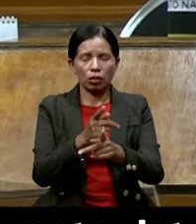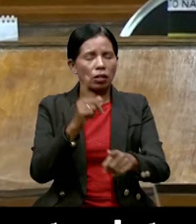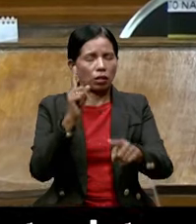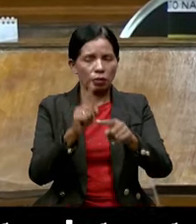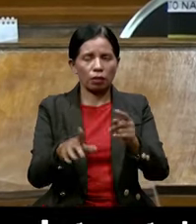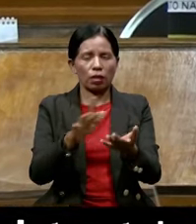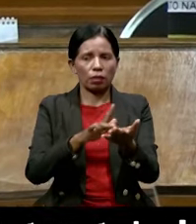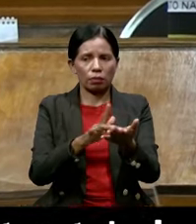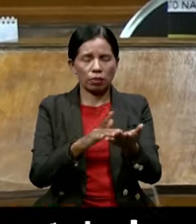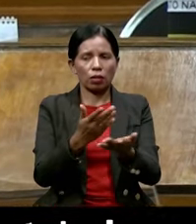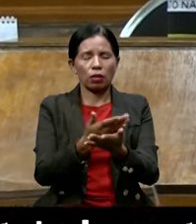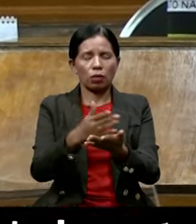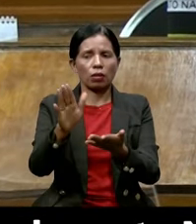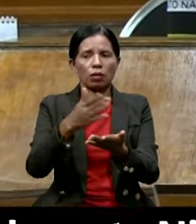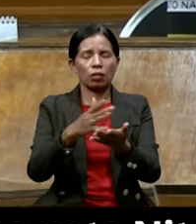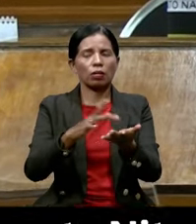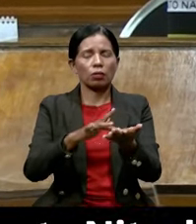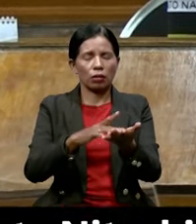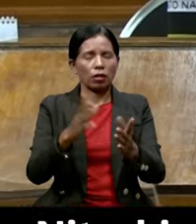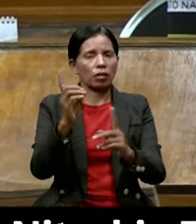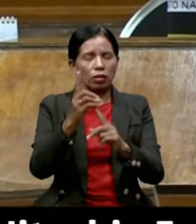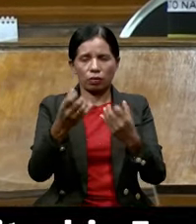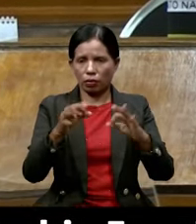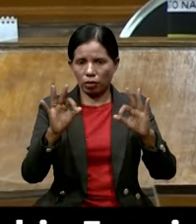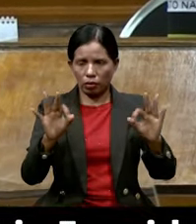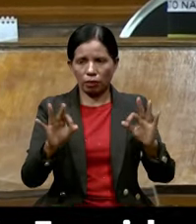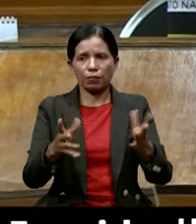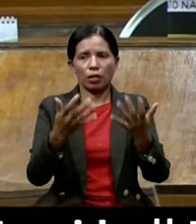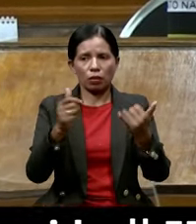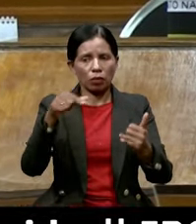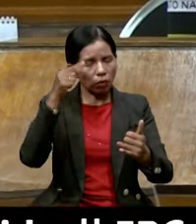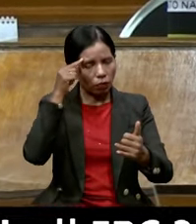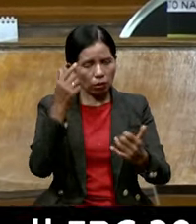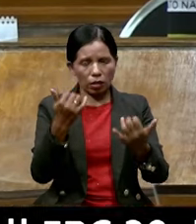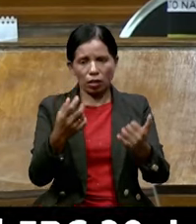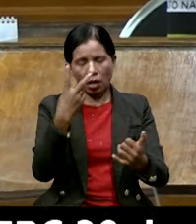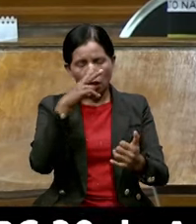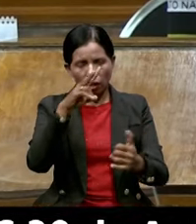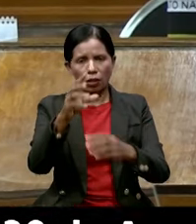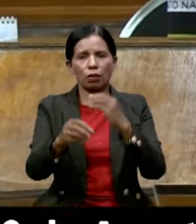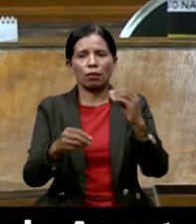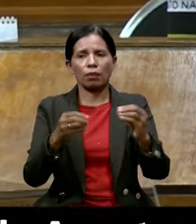ai moro kalo compras compras mas depois mai expire ne be agora governo central acompanha ela